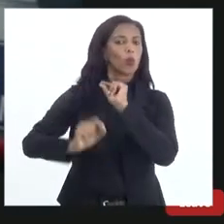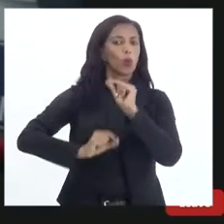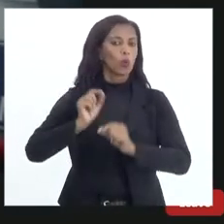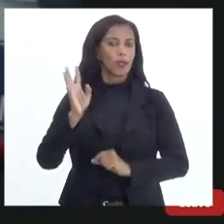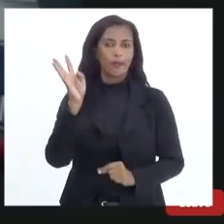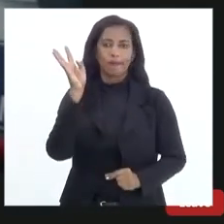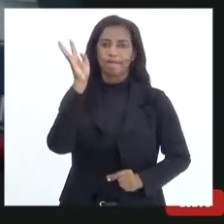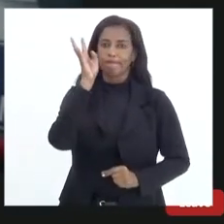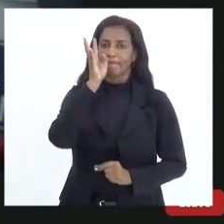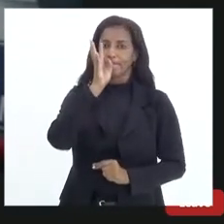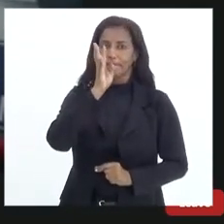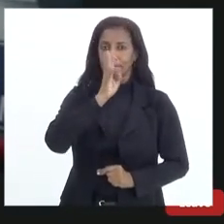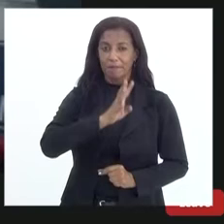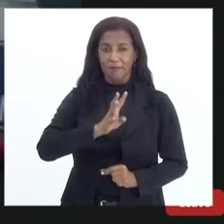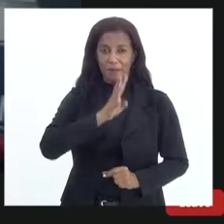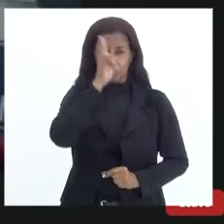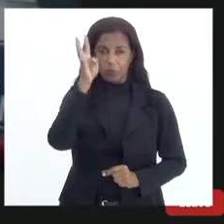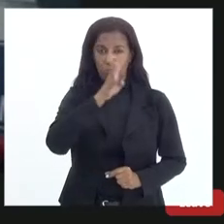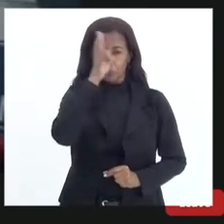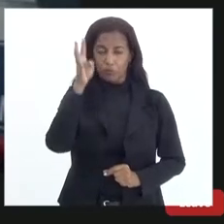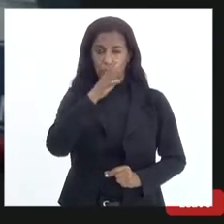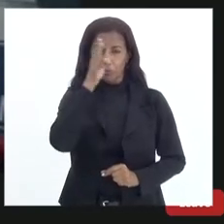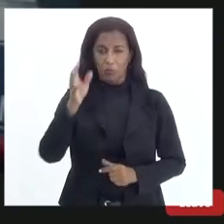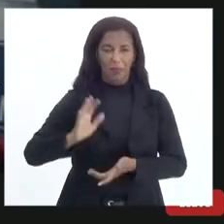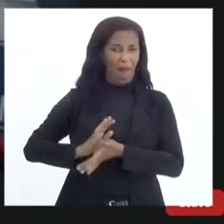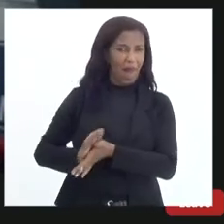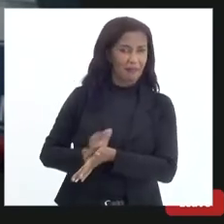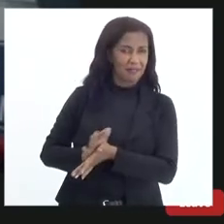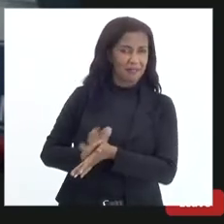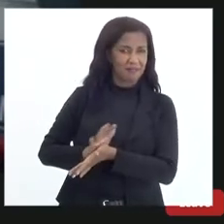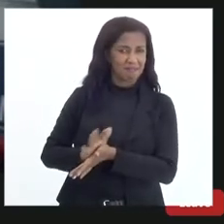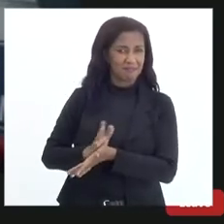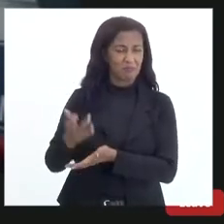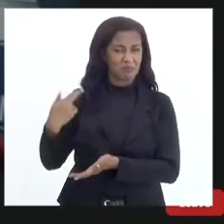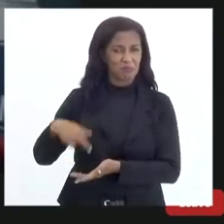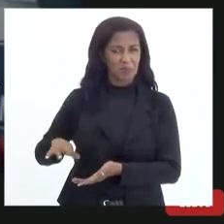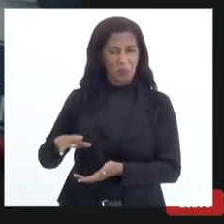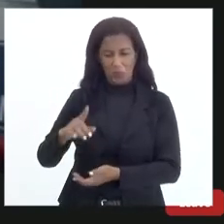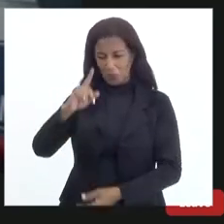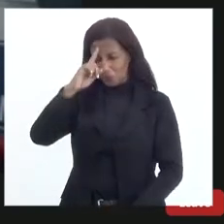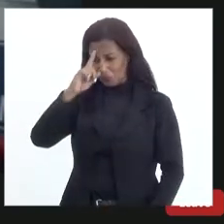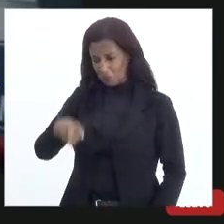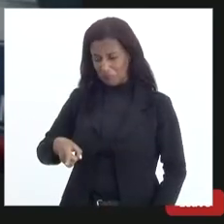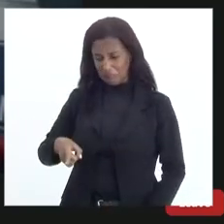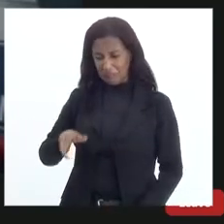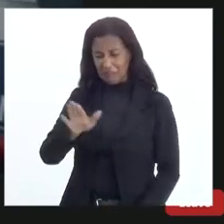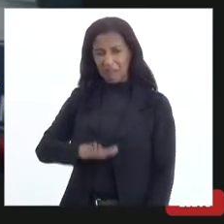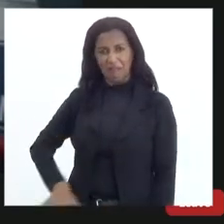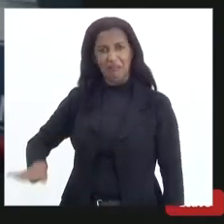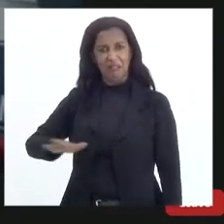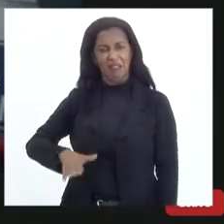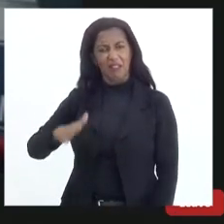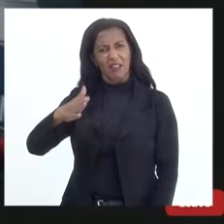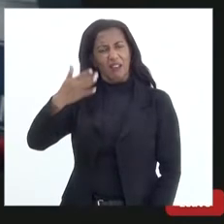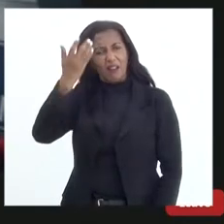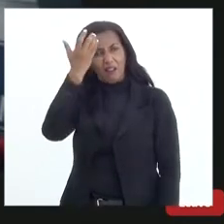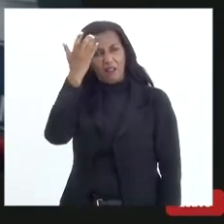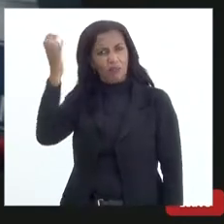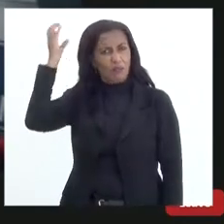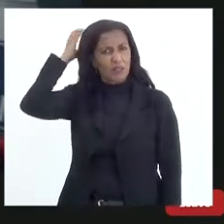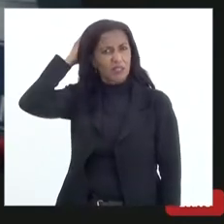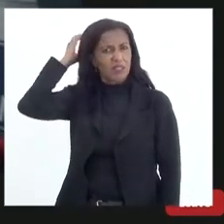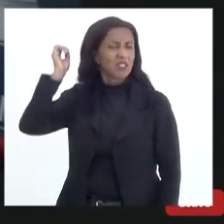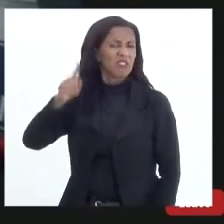absurdo, que é o racismo religioso, o que é imposto às nossas crianças candomblecistas,